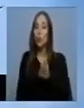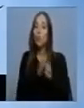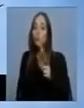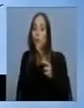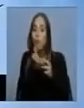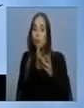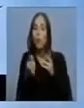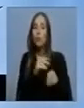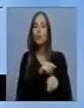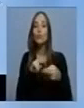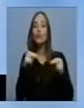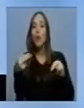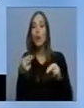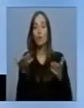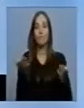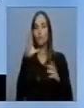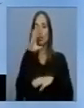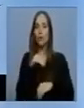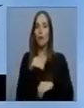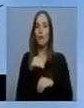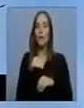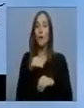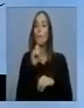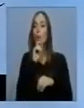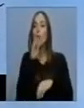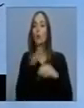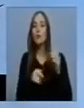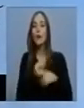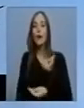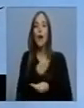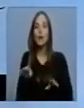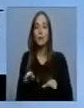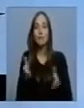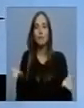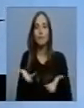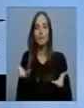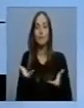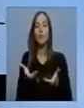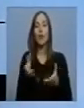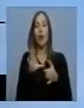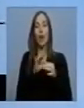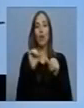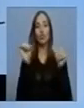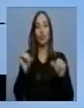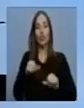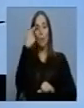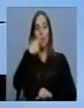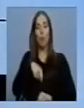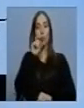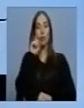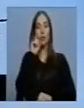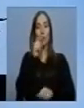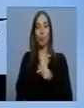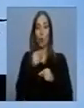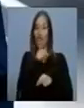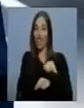sabemos o que pode acontecer estas crianças a nível do sistema imunitário porque um gene que